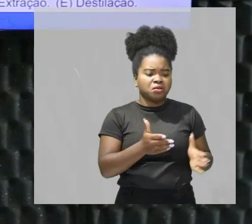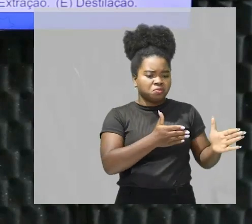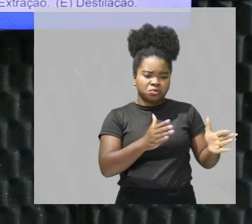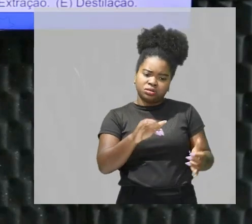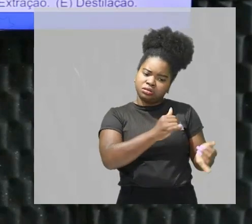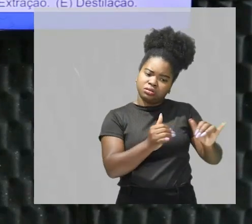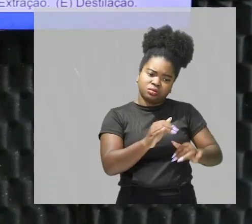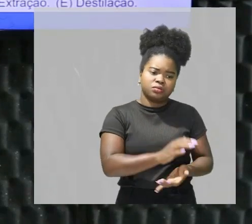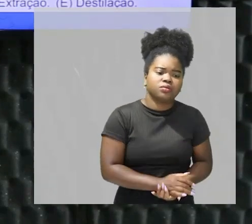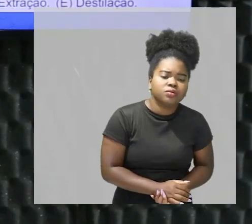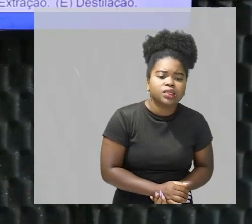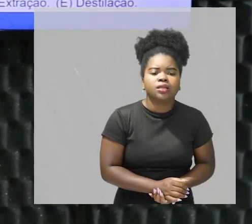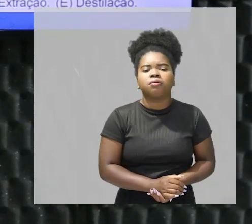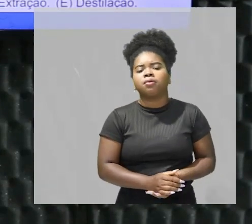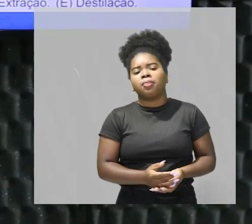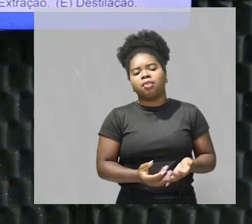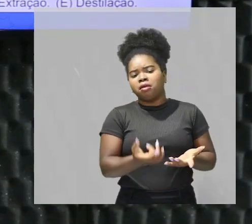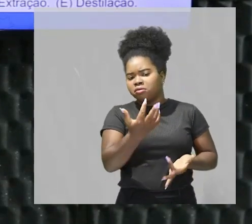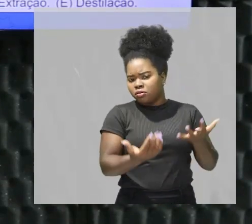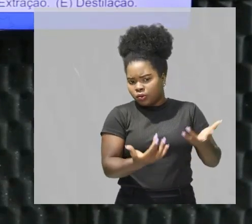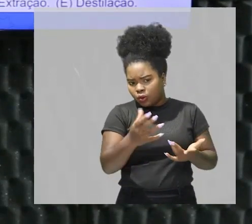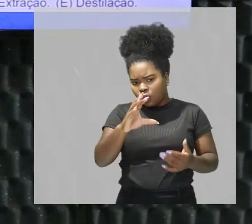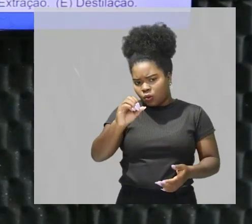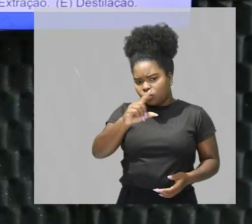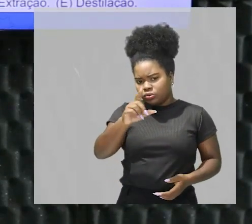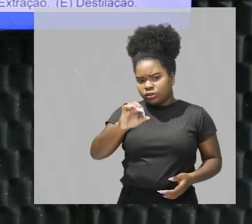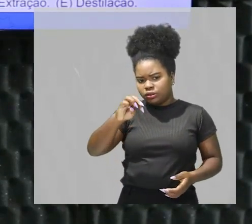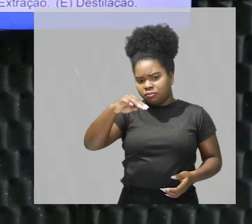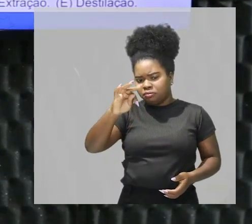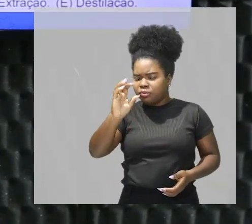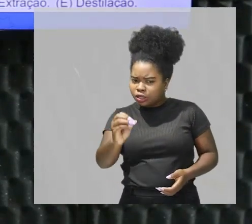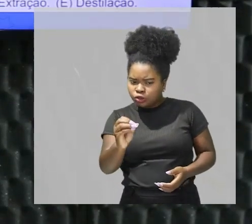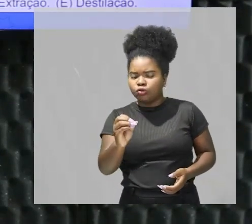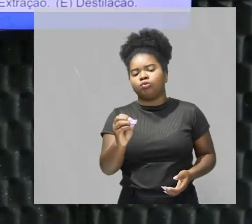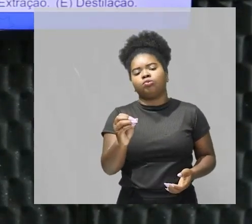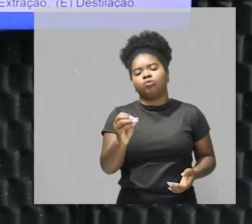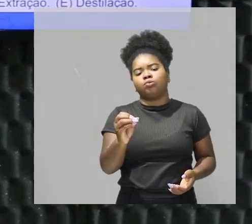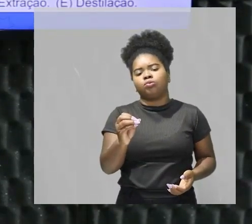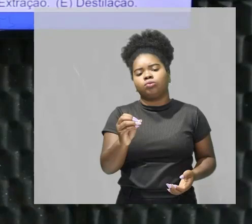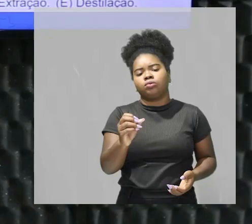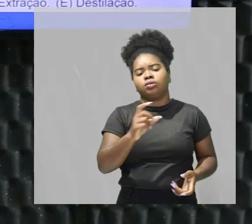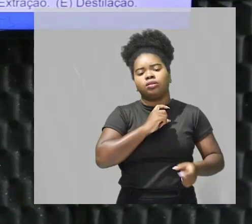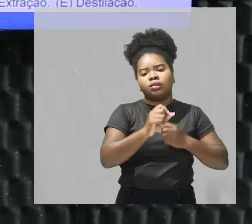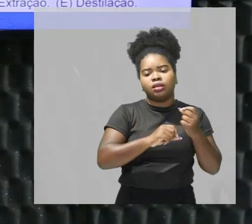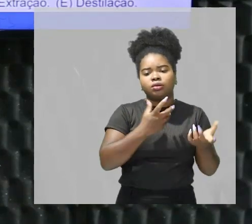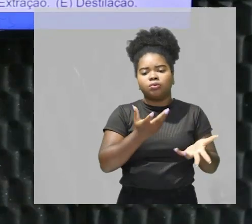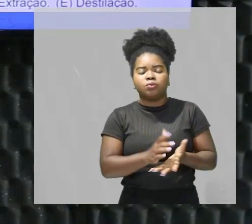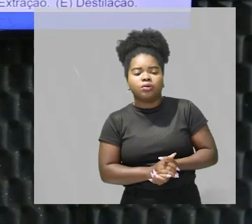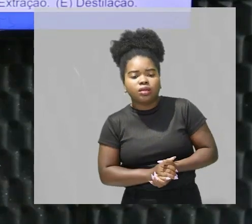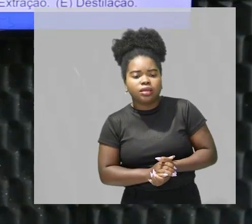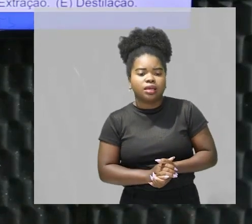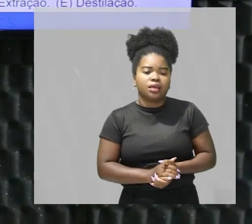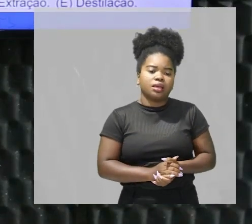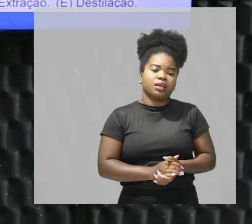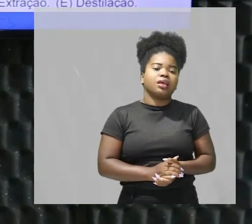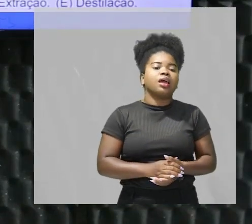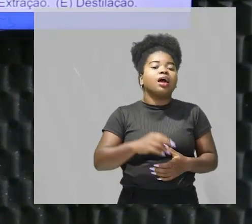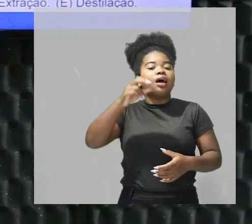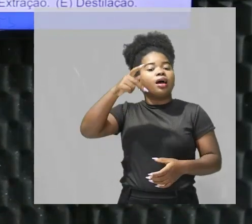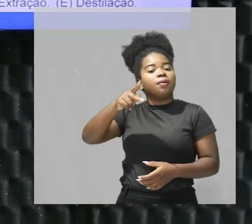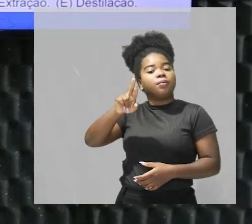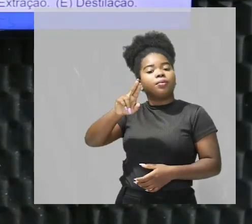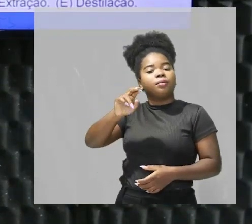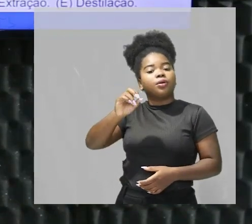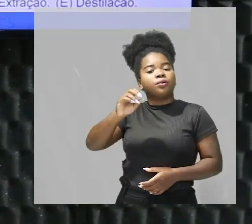O cozimento, eu vou ter o amolecimento, por exemplo, de proteínas, alteração da estrutura de proteínas.